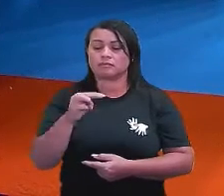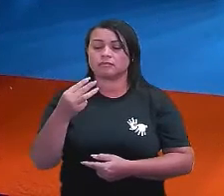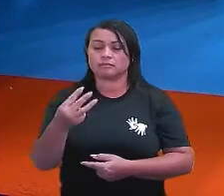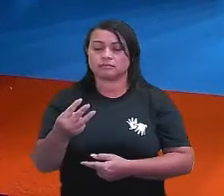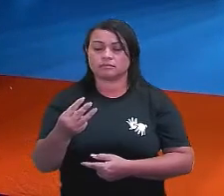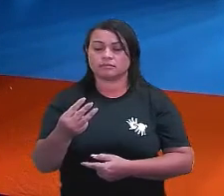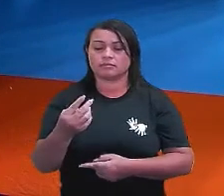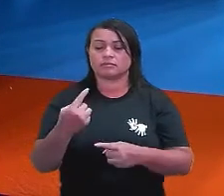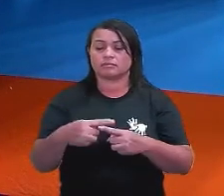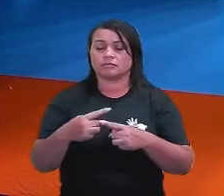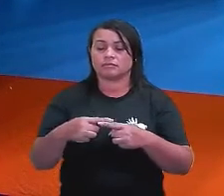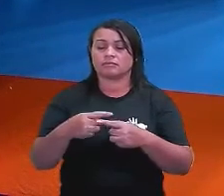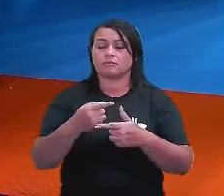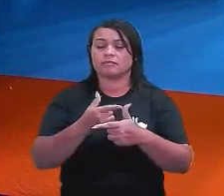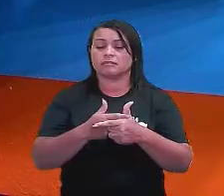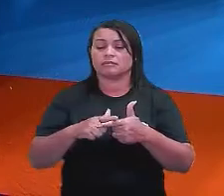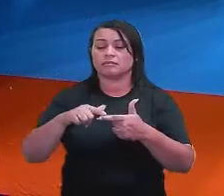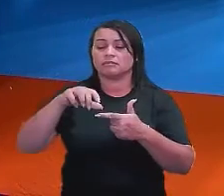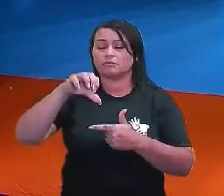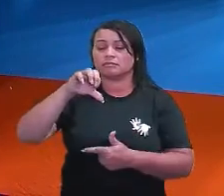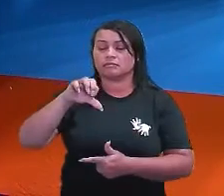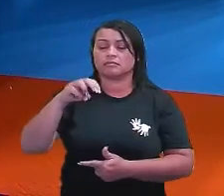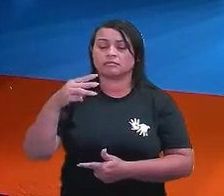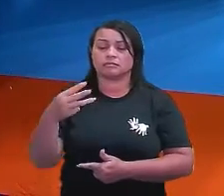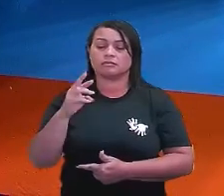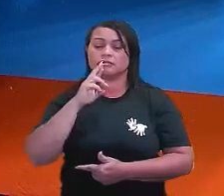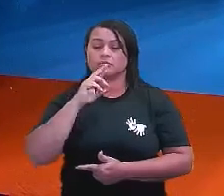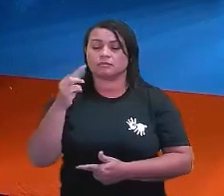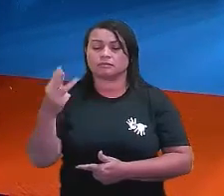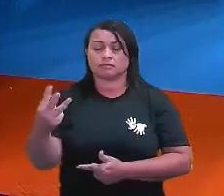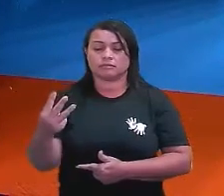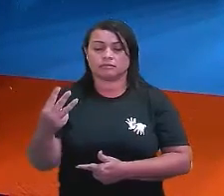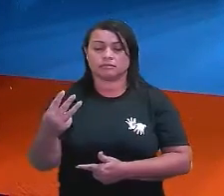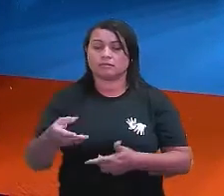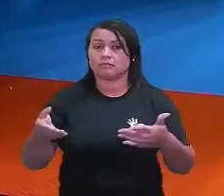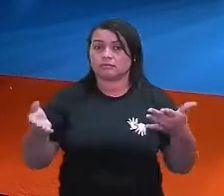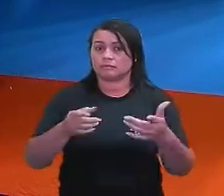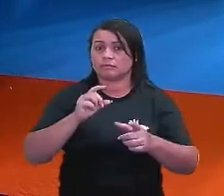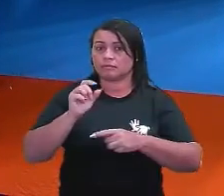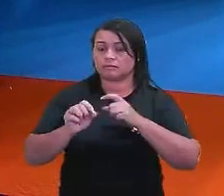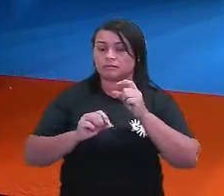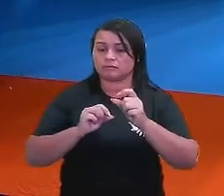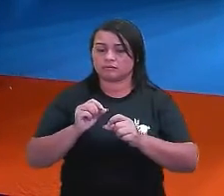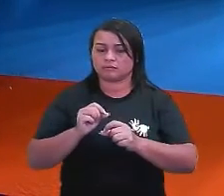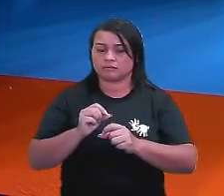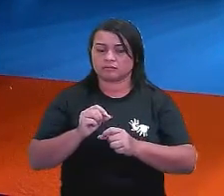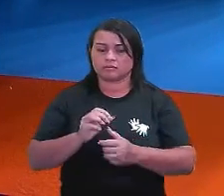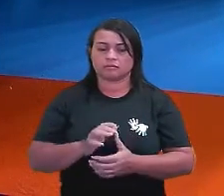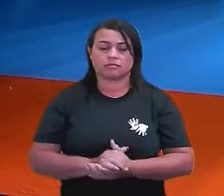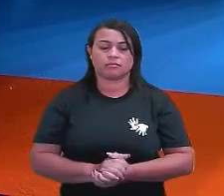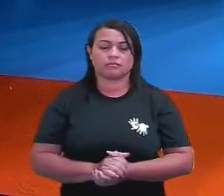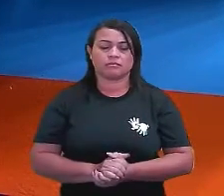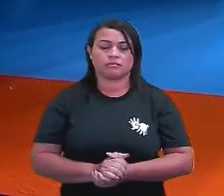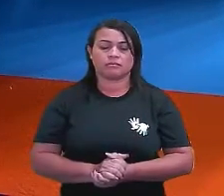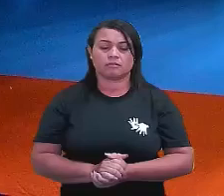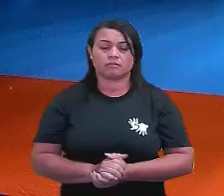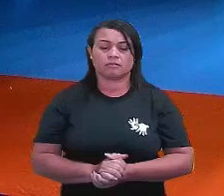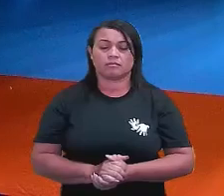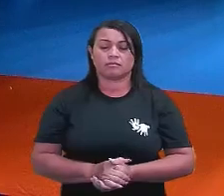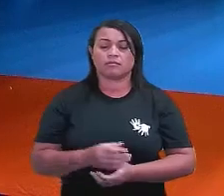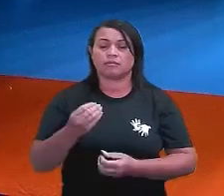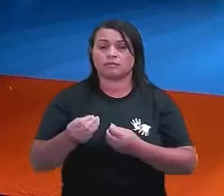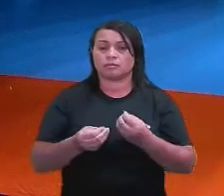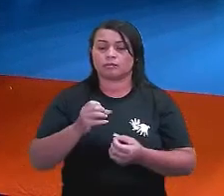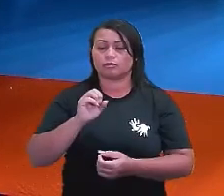3, porque 9 dividido por 3 é igual a 3. Agora, a gente vai fazer o meio de